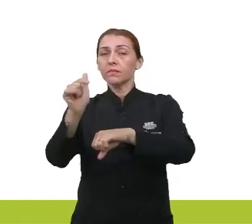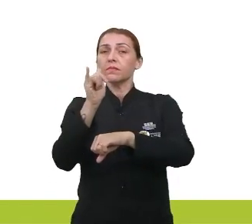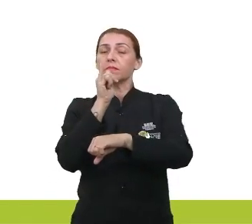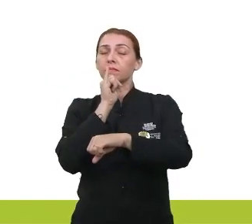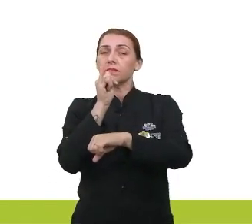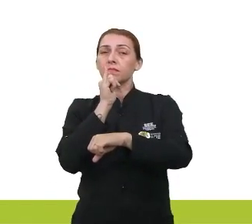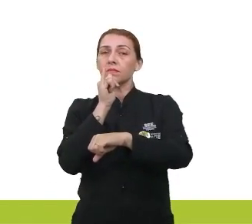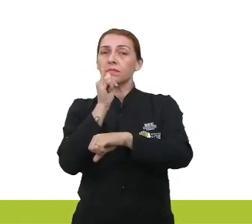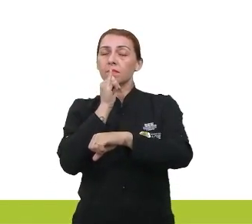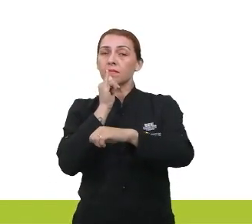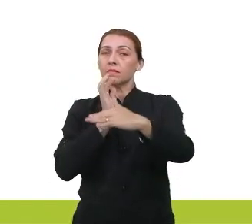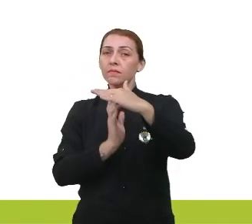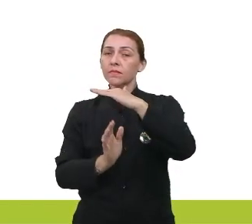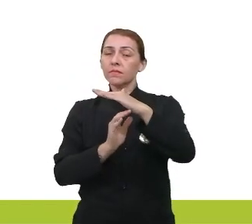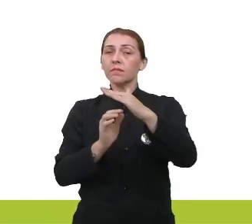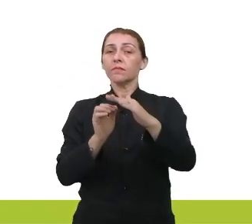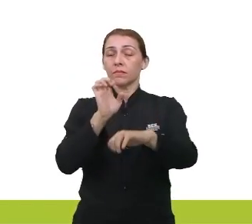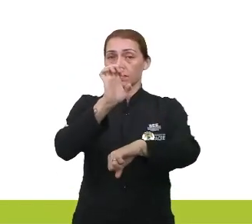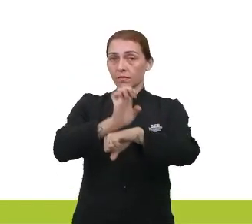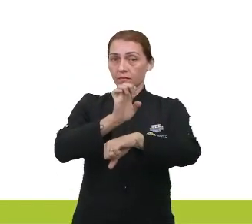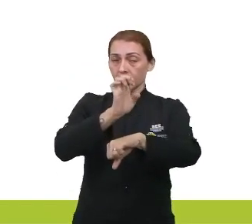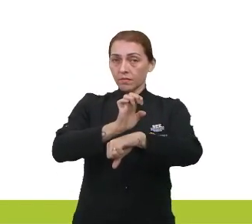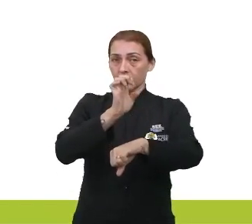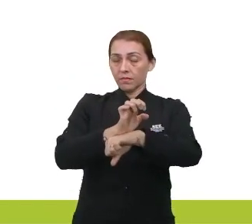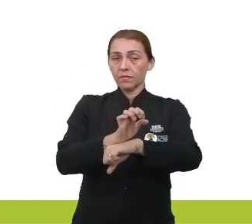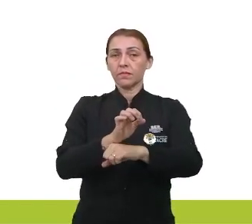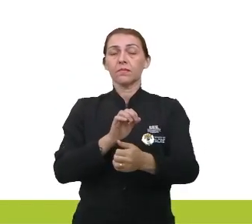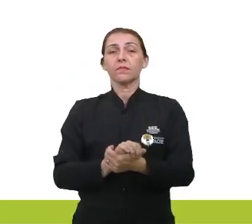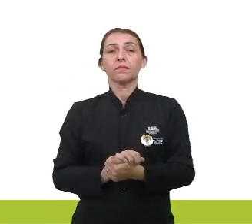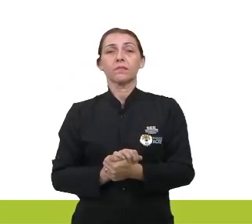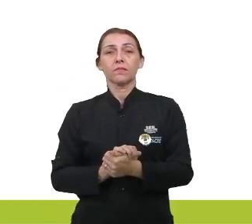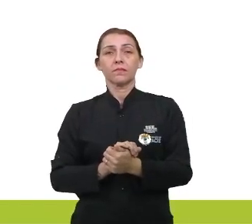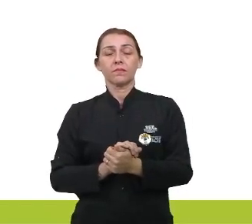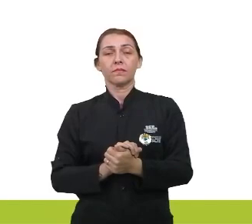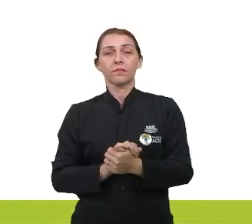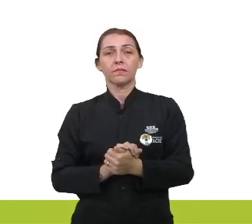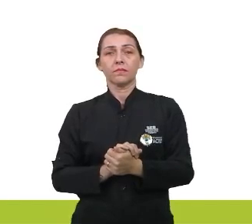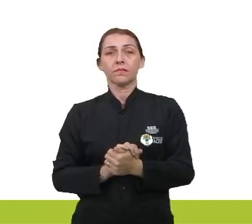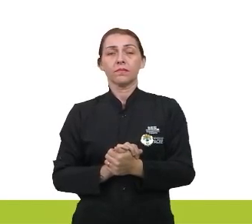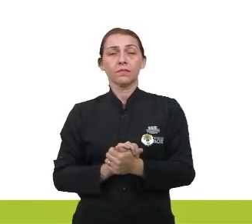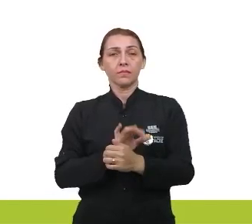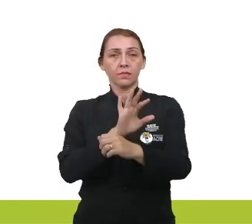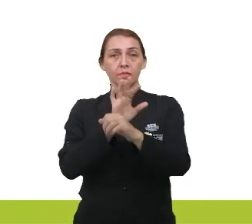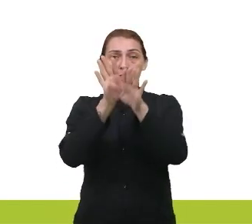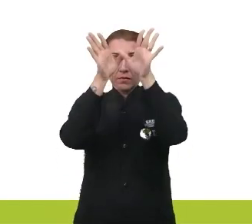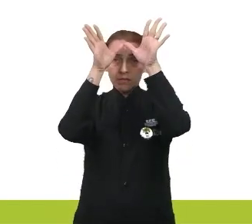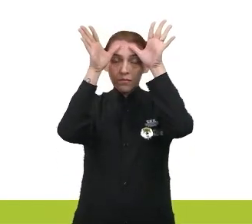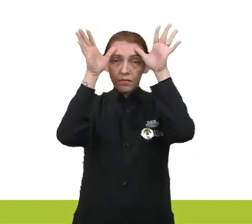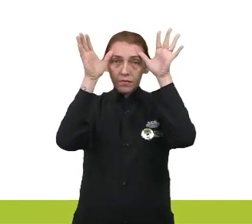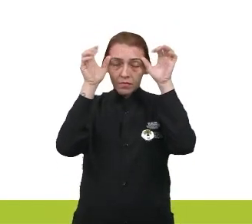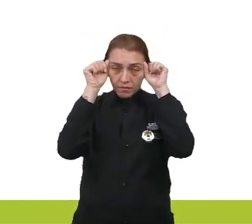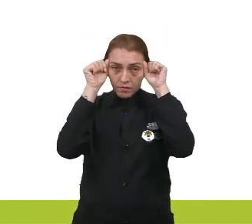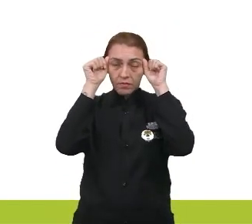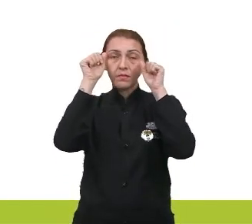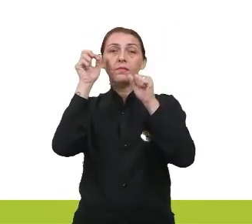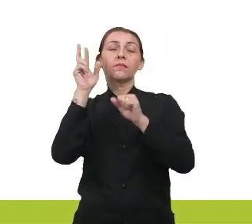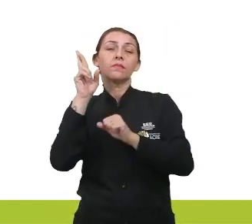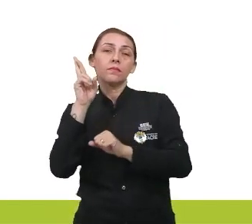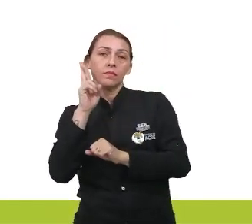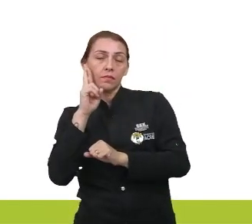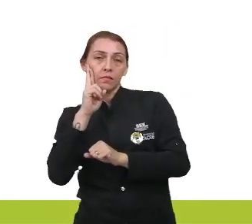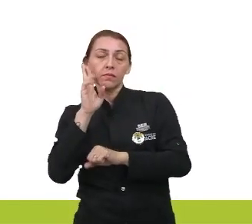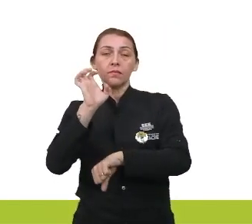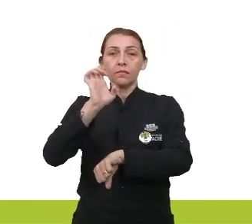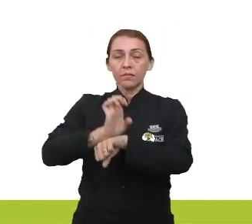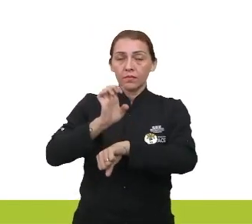uma migração entre os estados. É o exemplo que eu acabei de dar. Acre e Rondônia são estados diferentes, quer dizer que você